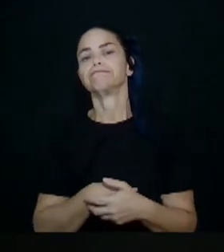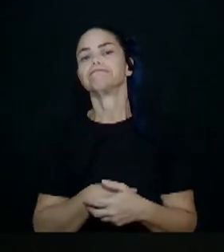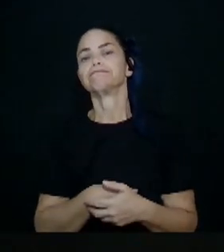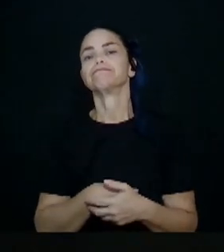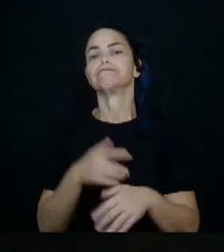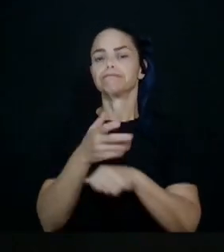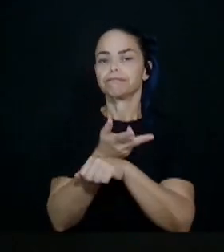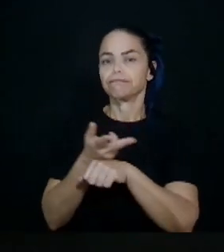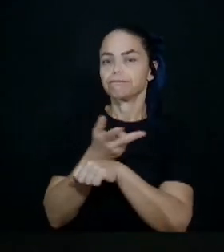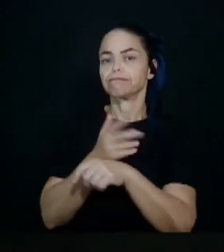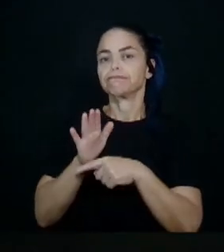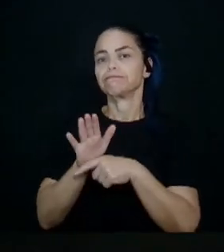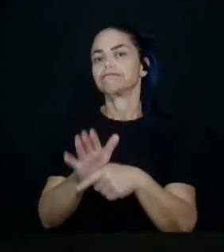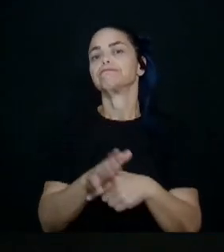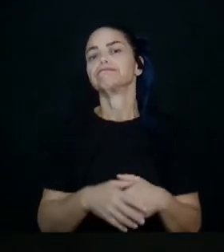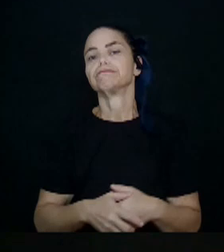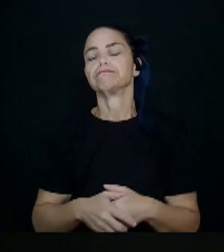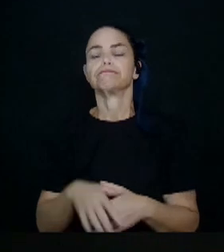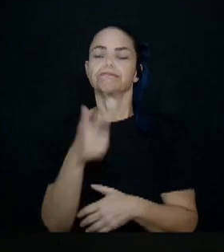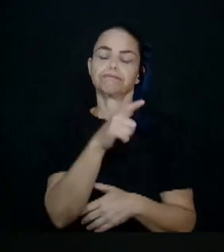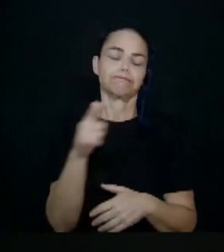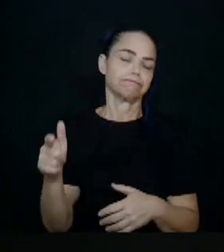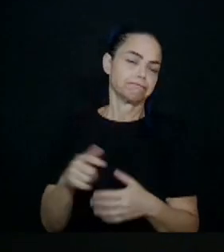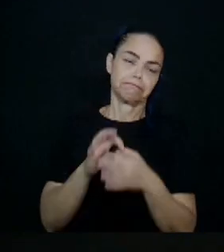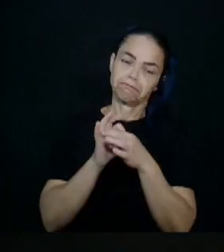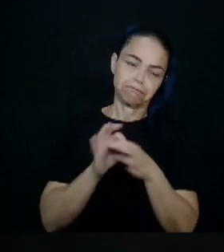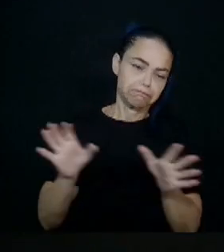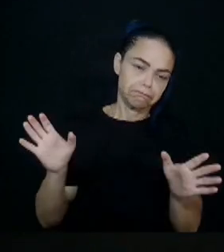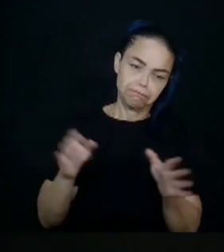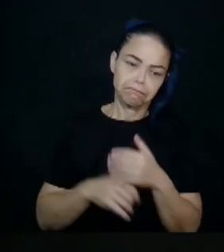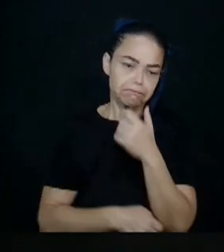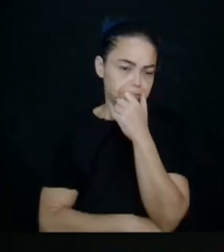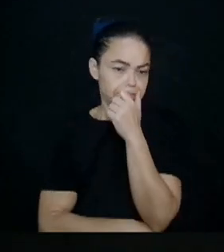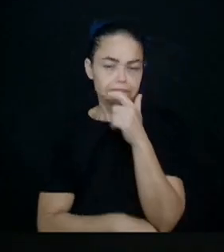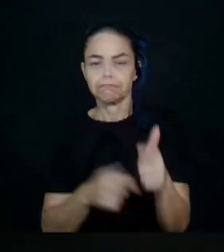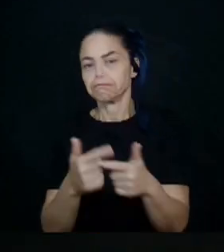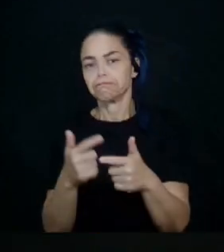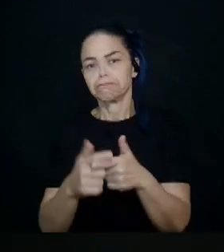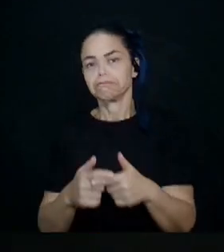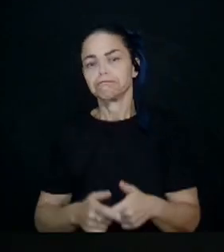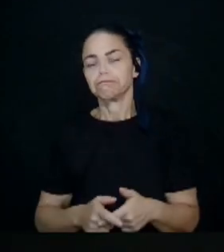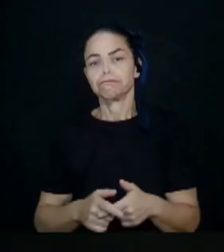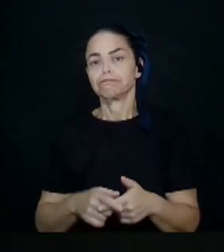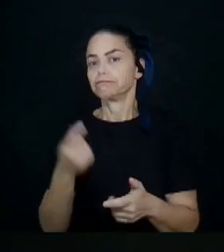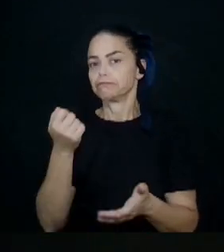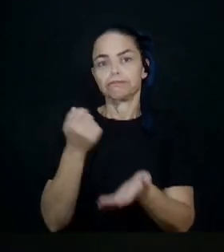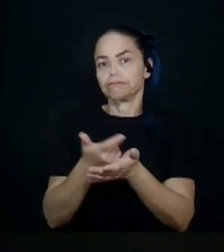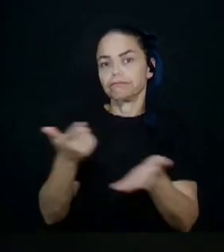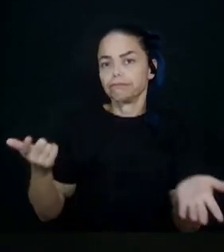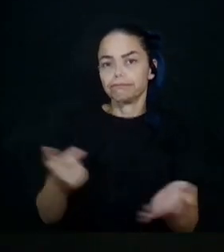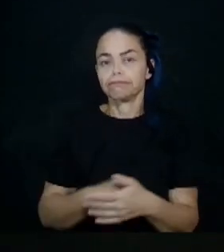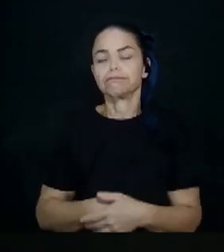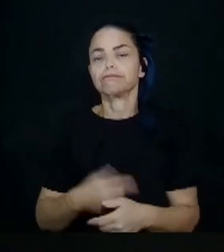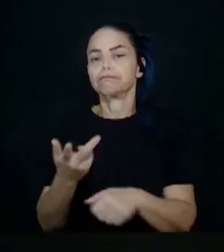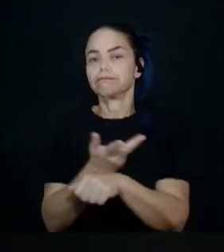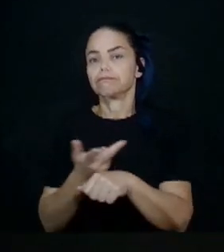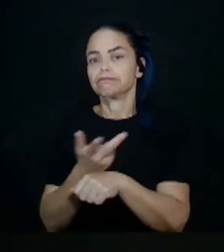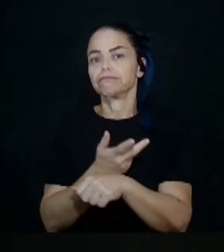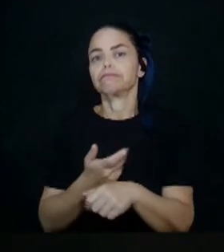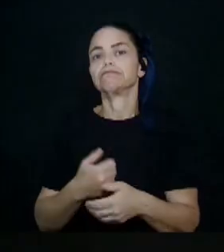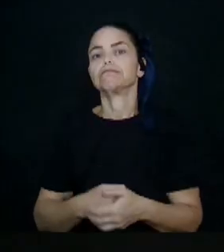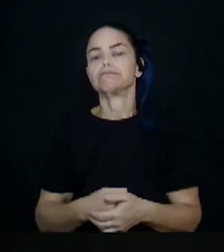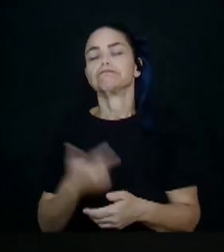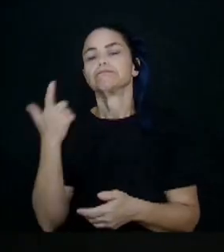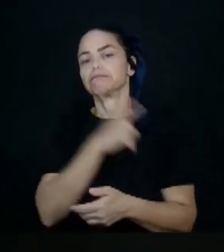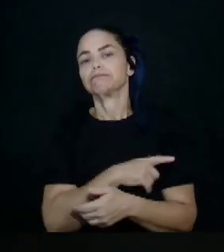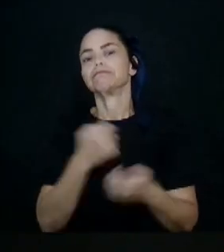buscar. Claro, não tem a disponibilidade para você porque você não tem um recurso, mas se a gente buscar, a gente consegue, a gente